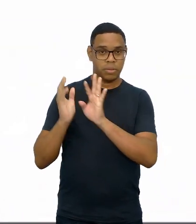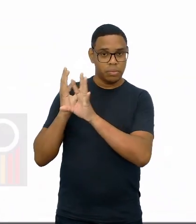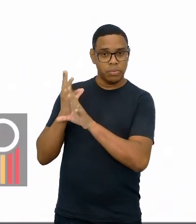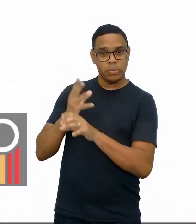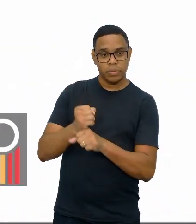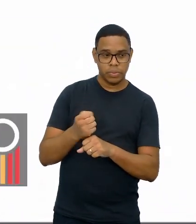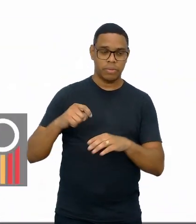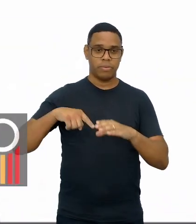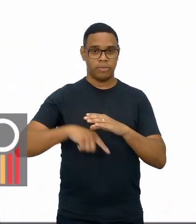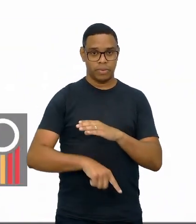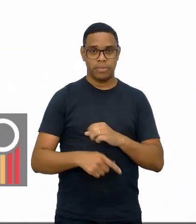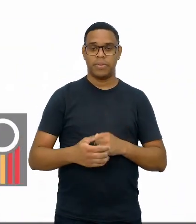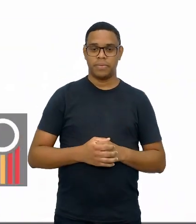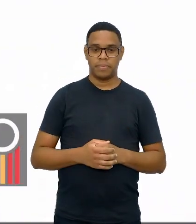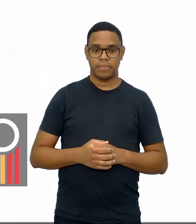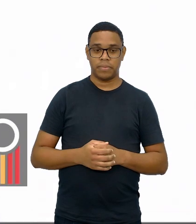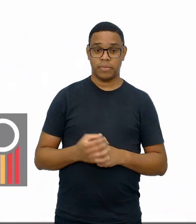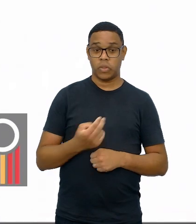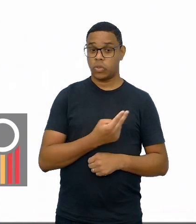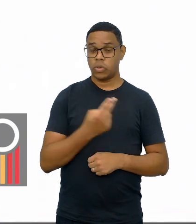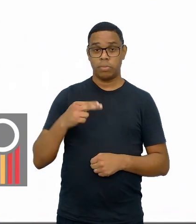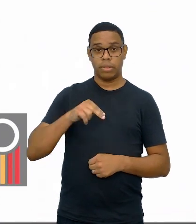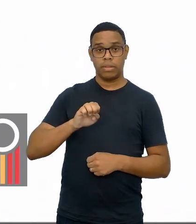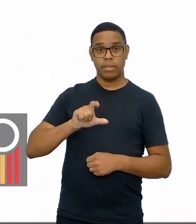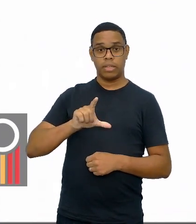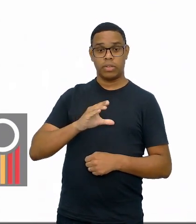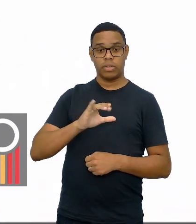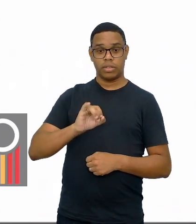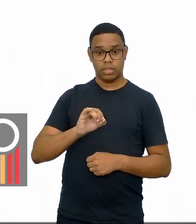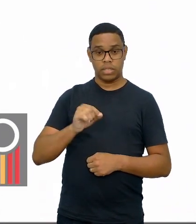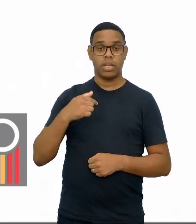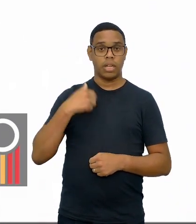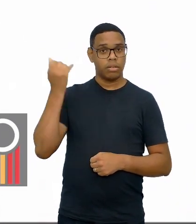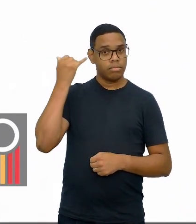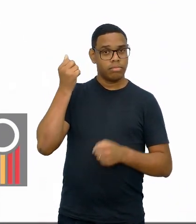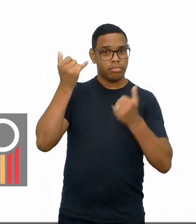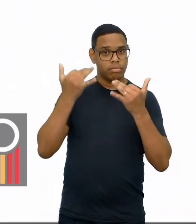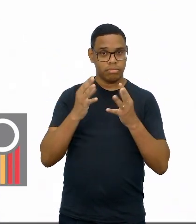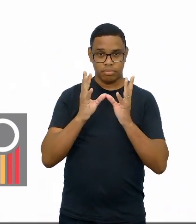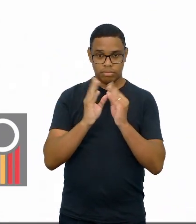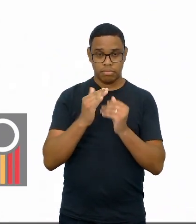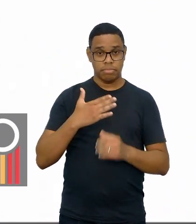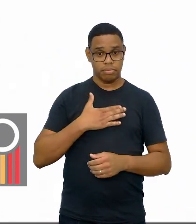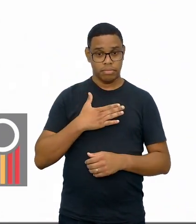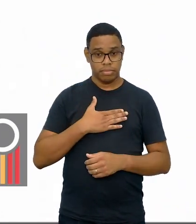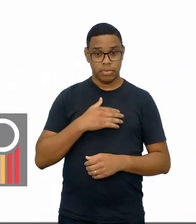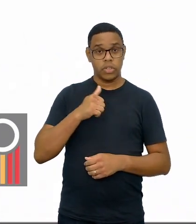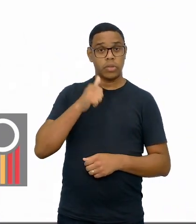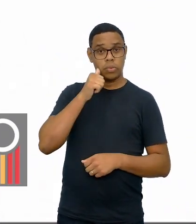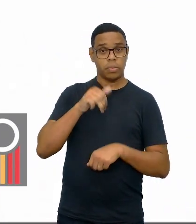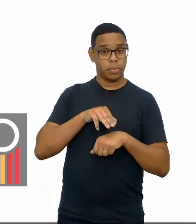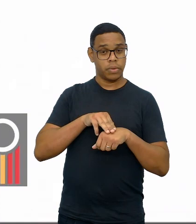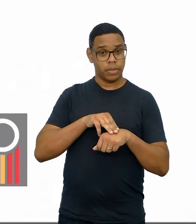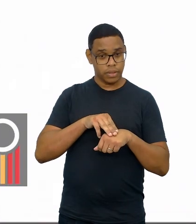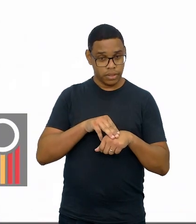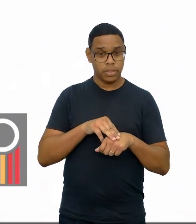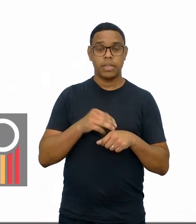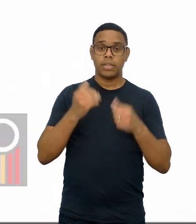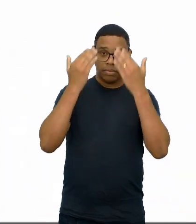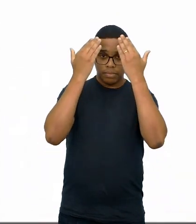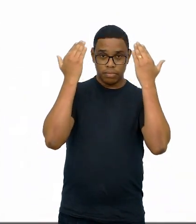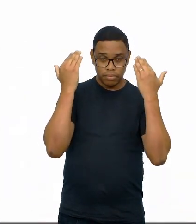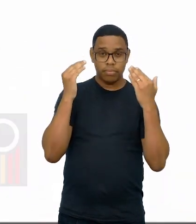e Aprofundamento. Eu sou a professora Nilce, vou fazer uma breve descrição minha. Sou morena, tenho